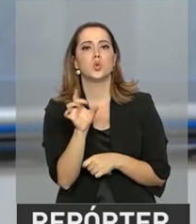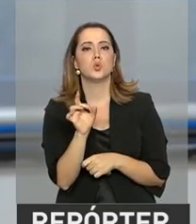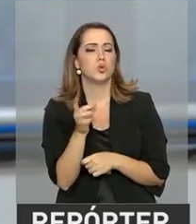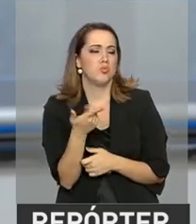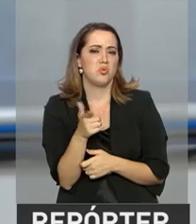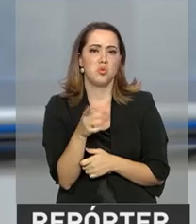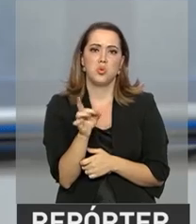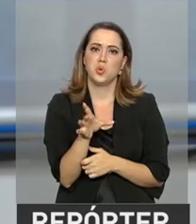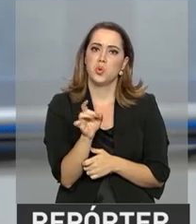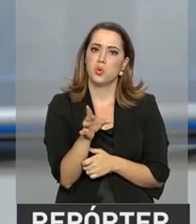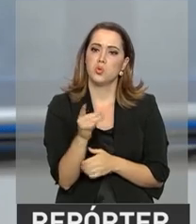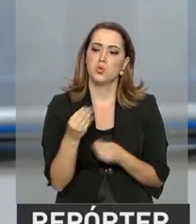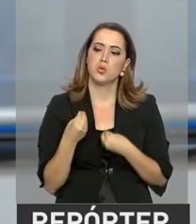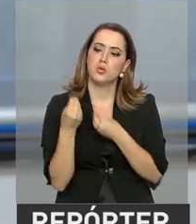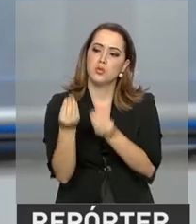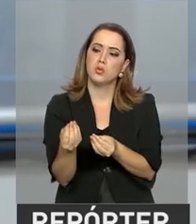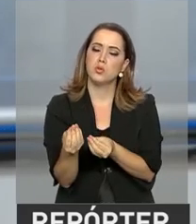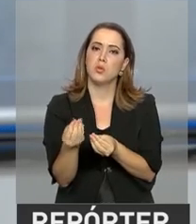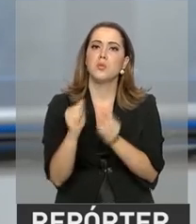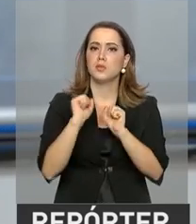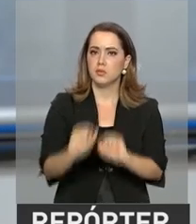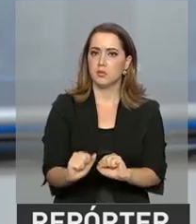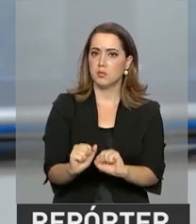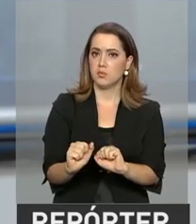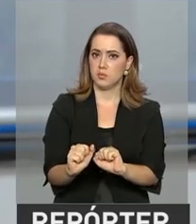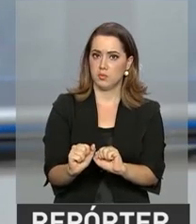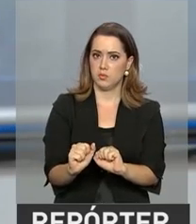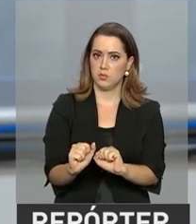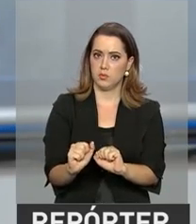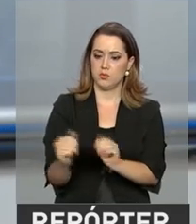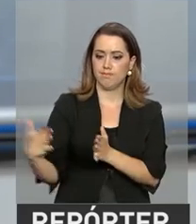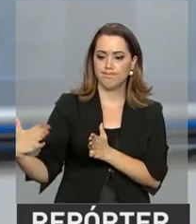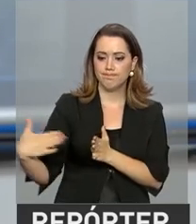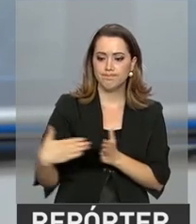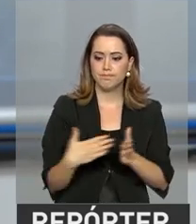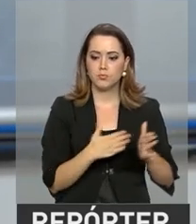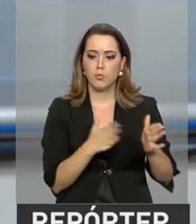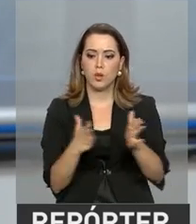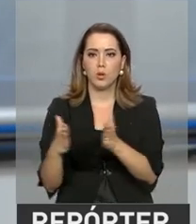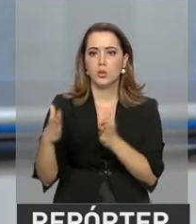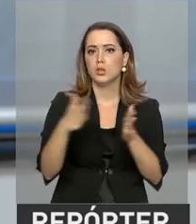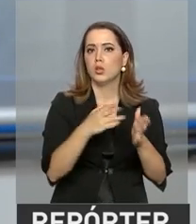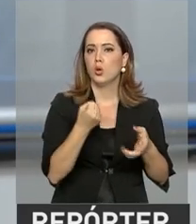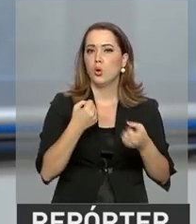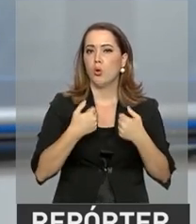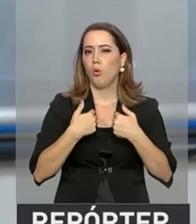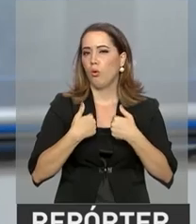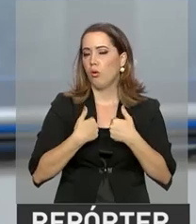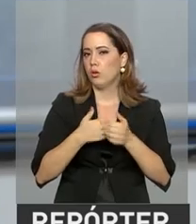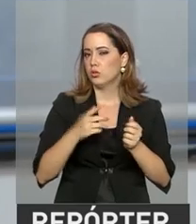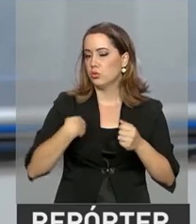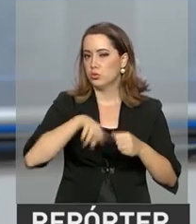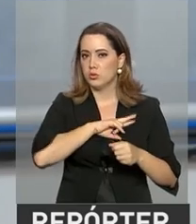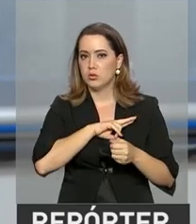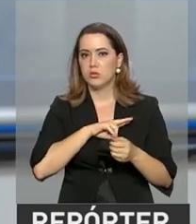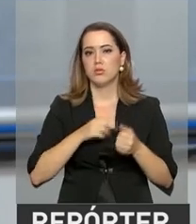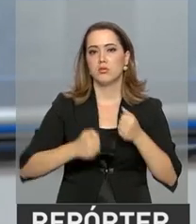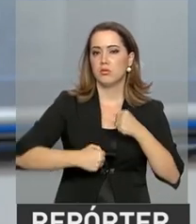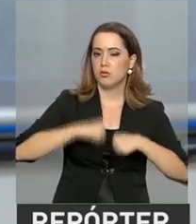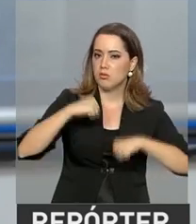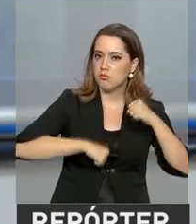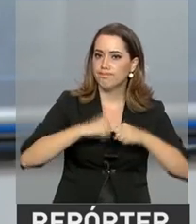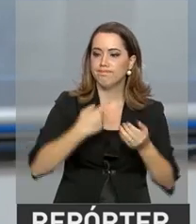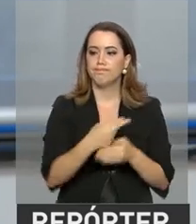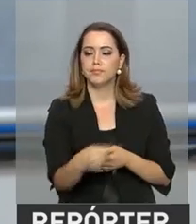dar e condições de trânsito do que produzimos como também para